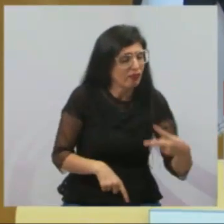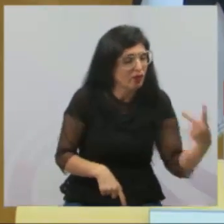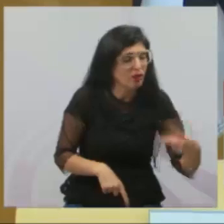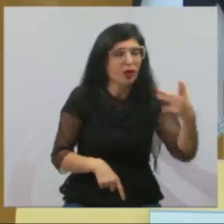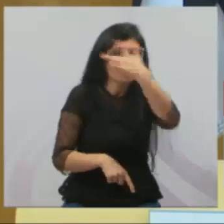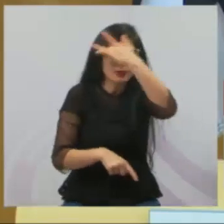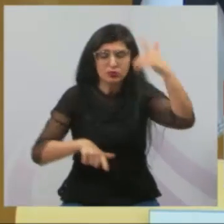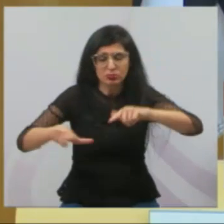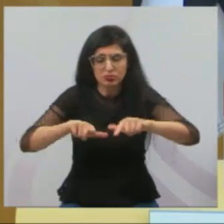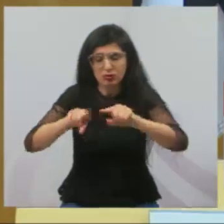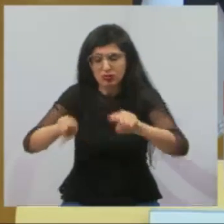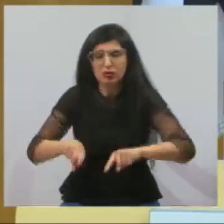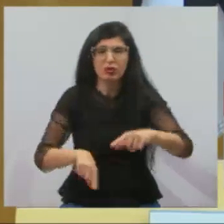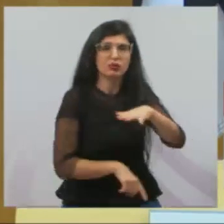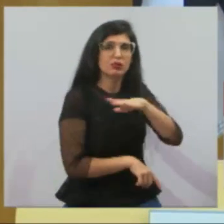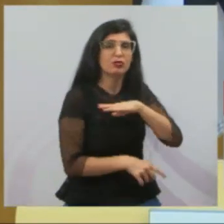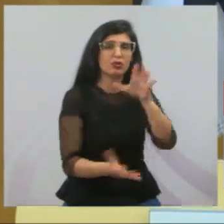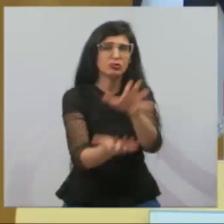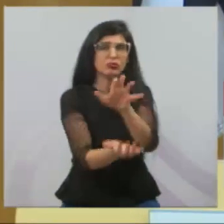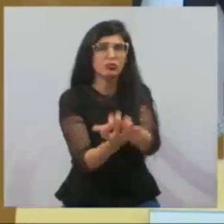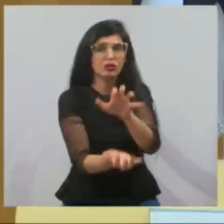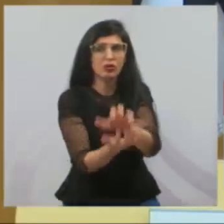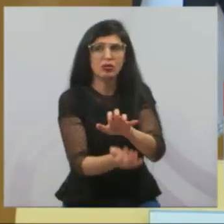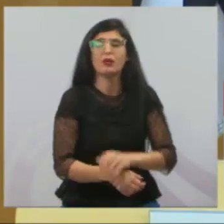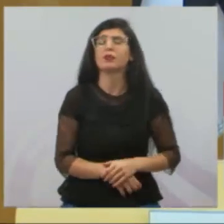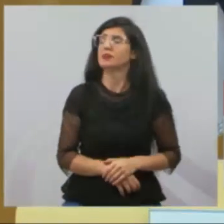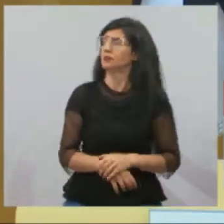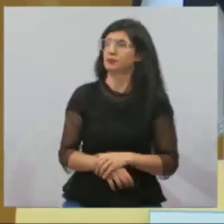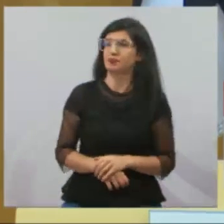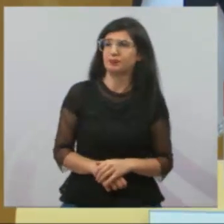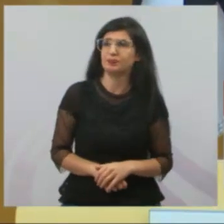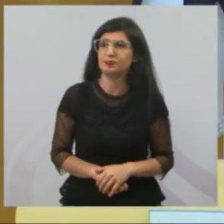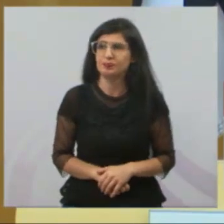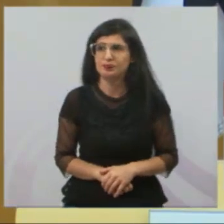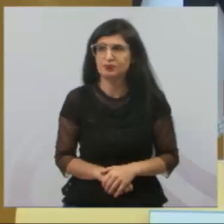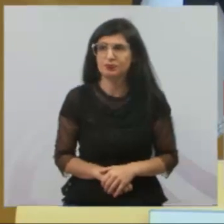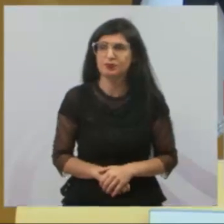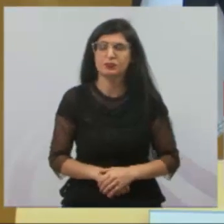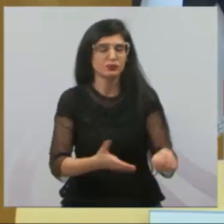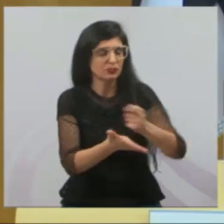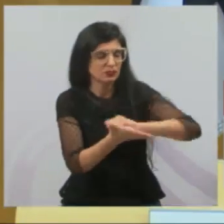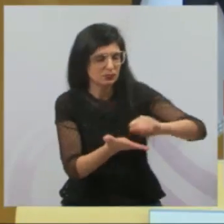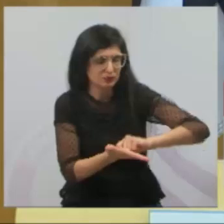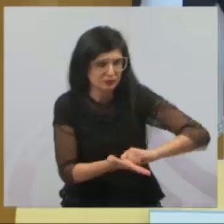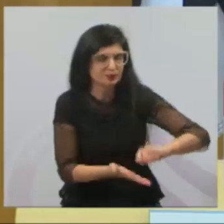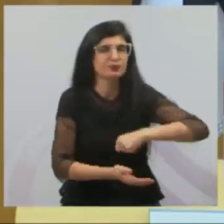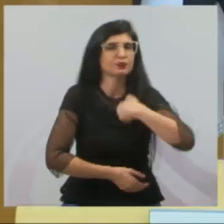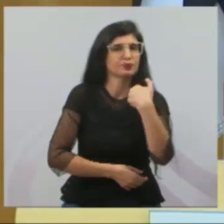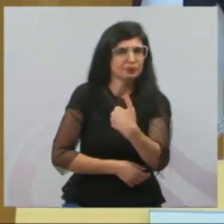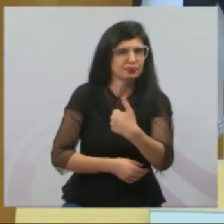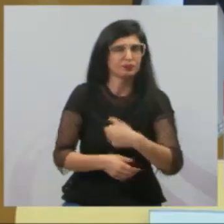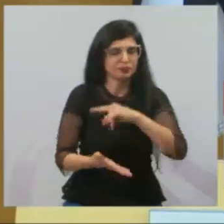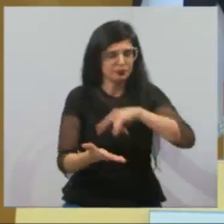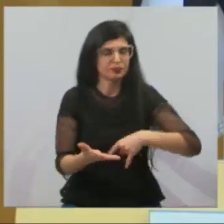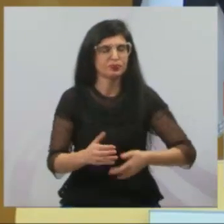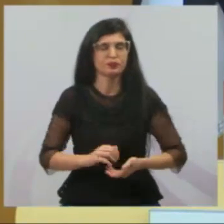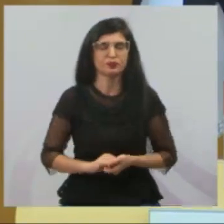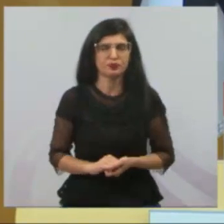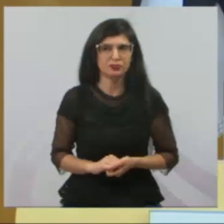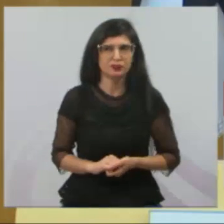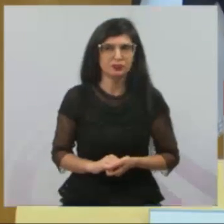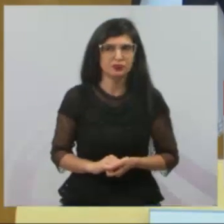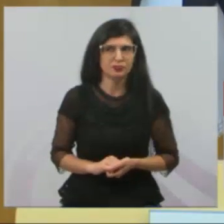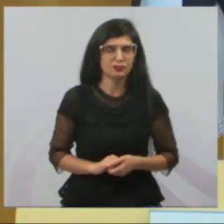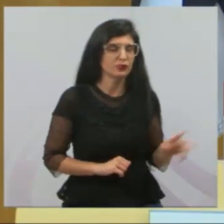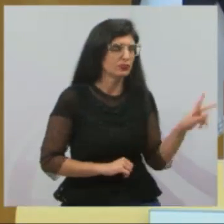servidor público municipal de Jacareí. Sem outro particular, subscrevemos com protesto de leve estima e distinta consideração os